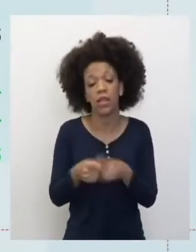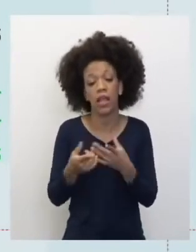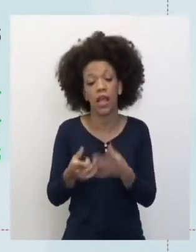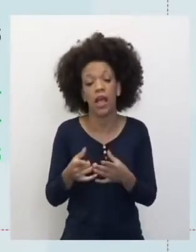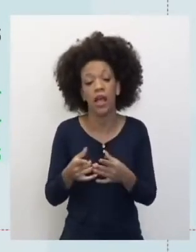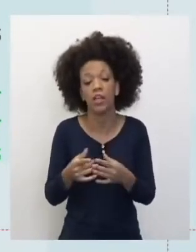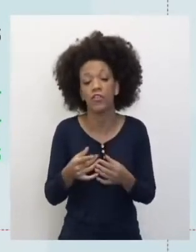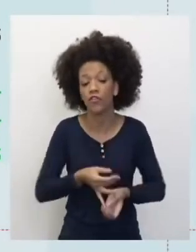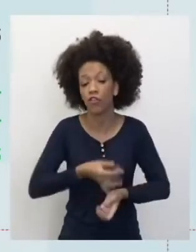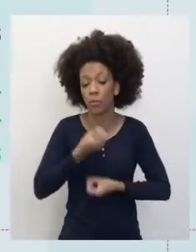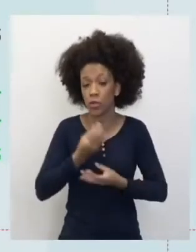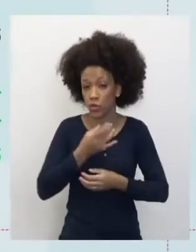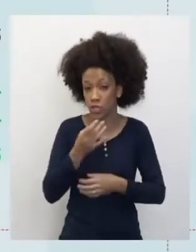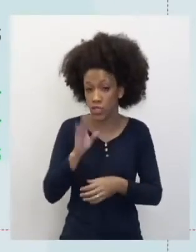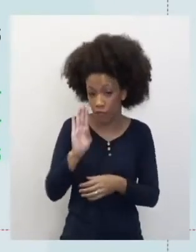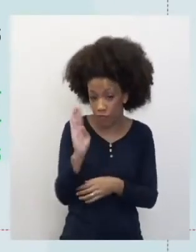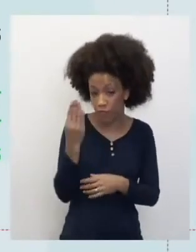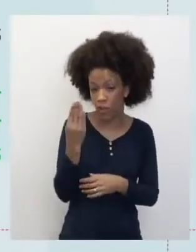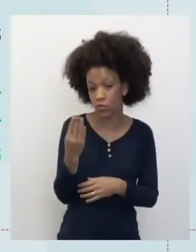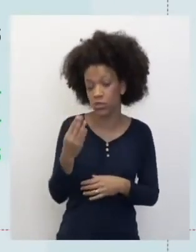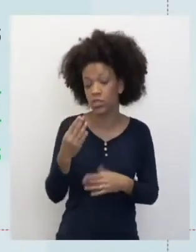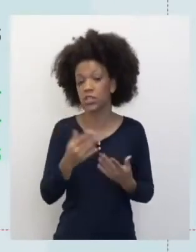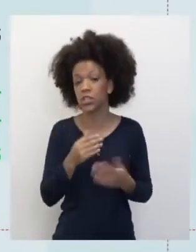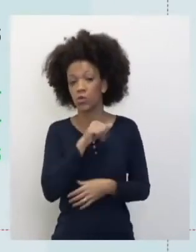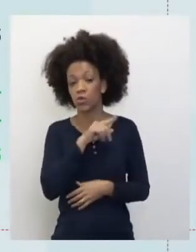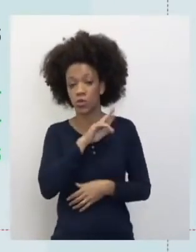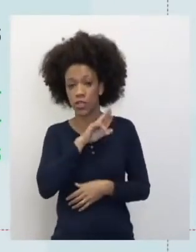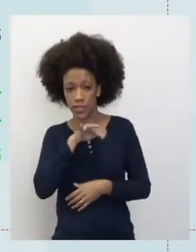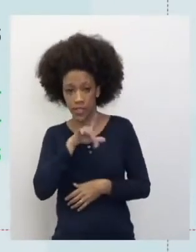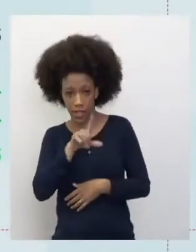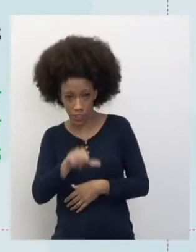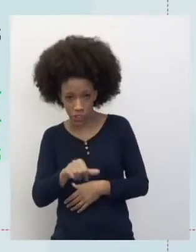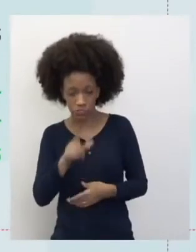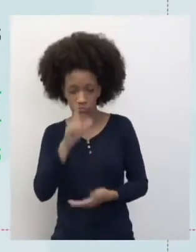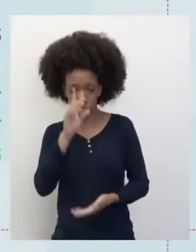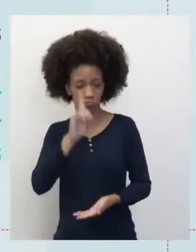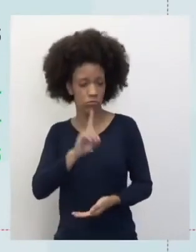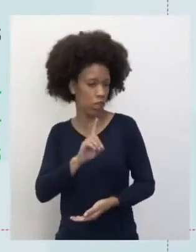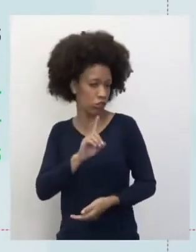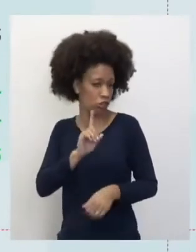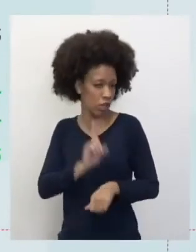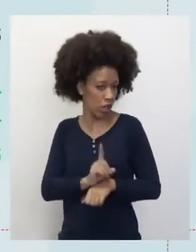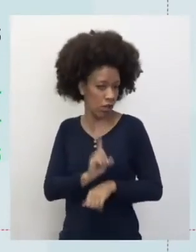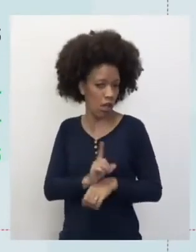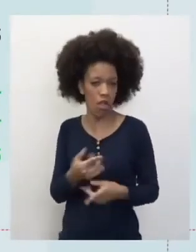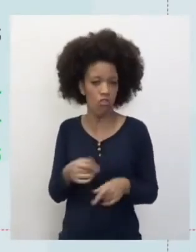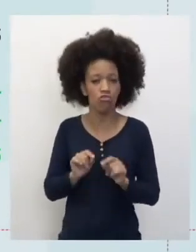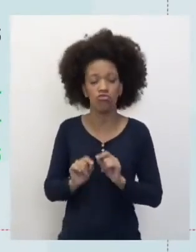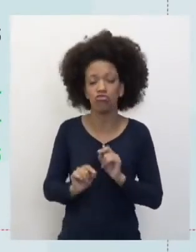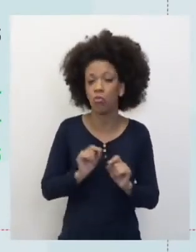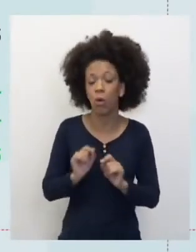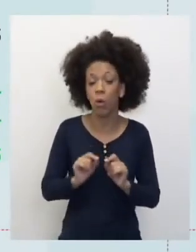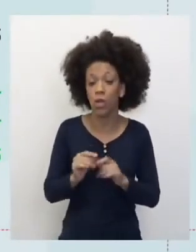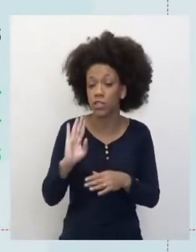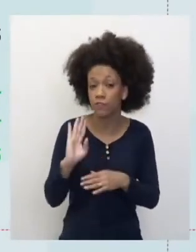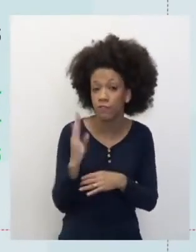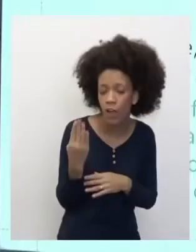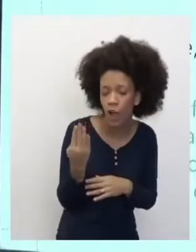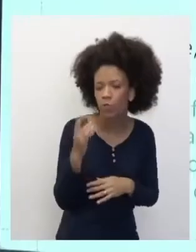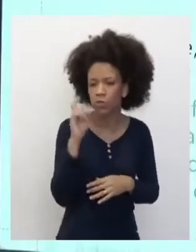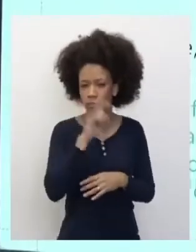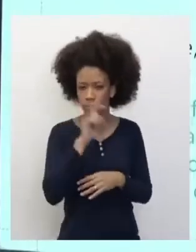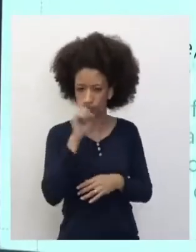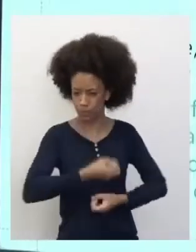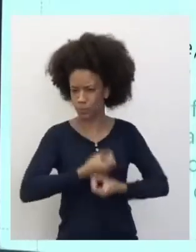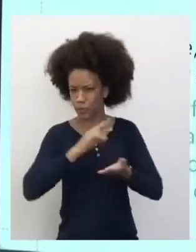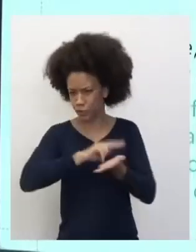autoridades, especialistas, usar foto de fatos verídicos, porém com falsas informações, entre outros. Tá